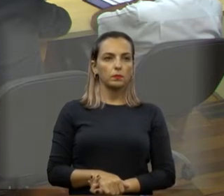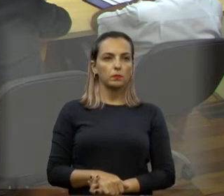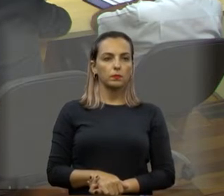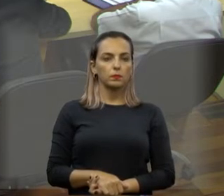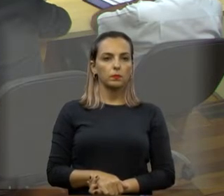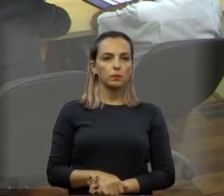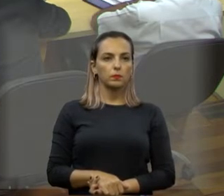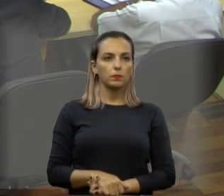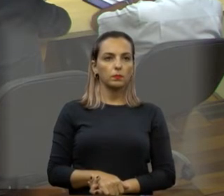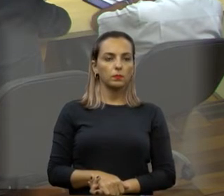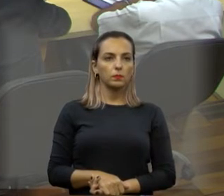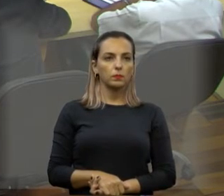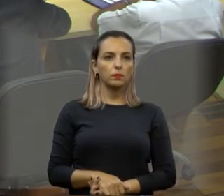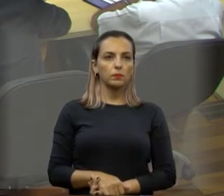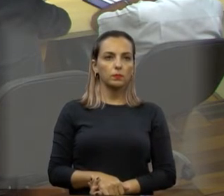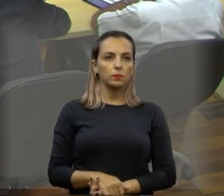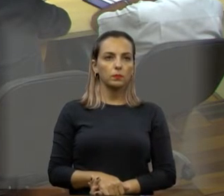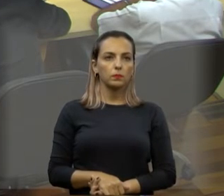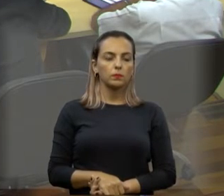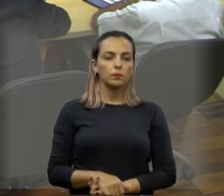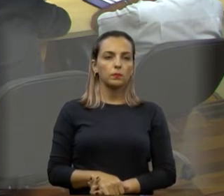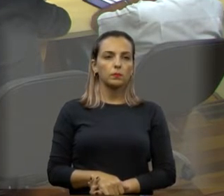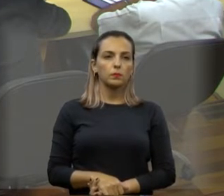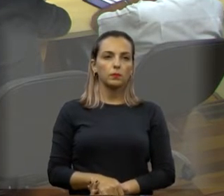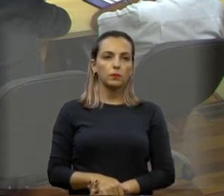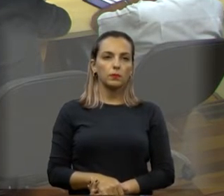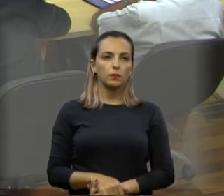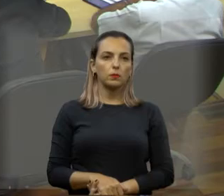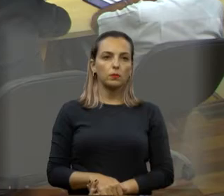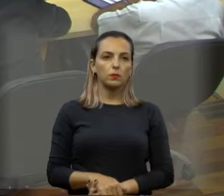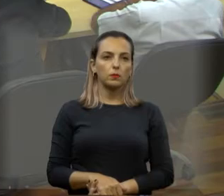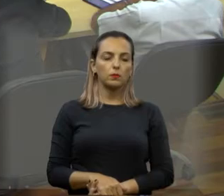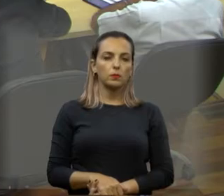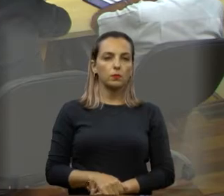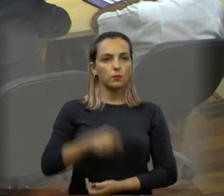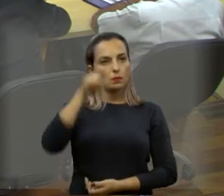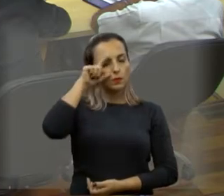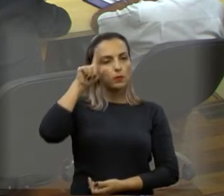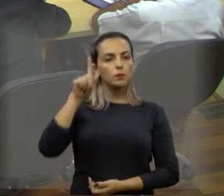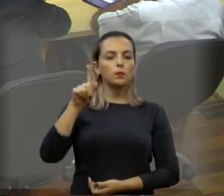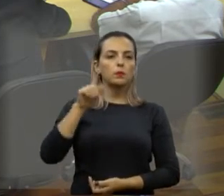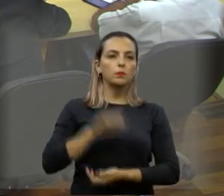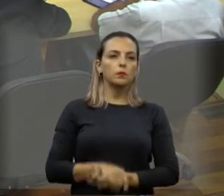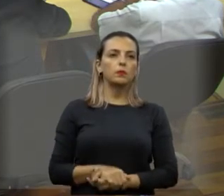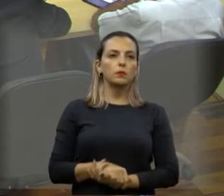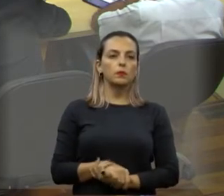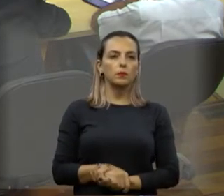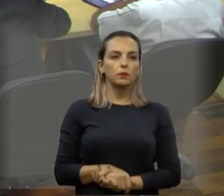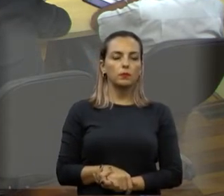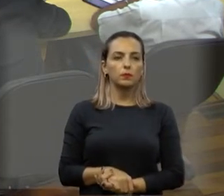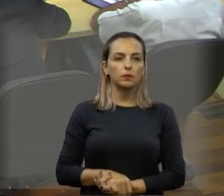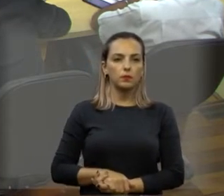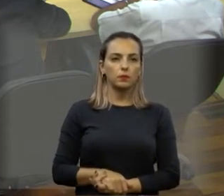o vereador Gerson e por favor vereador